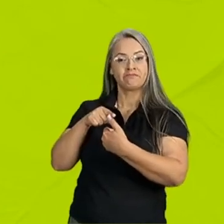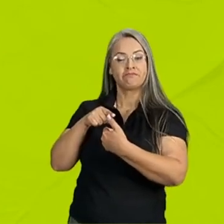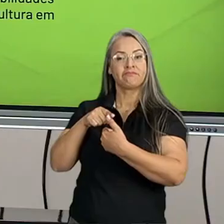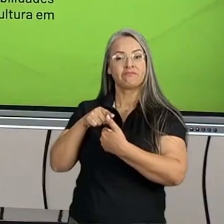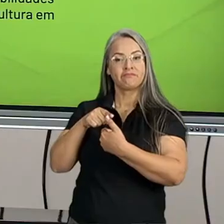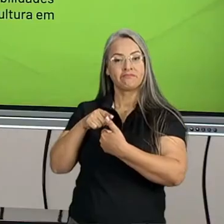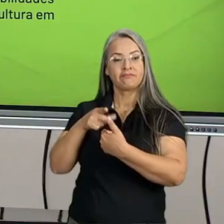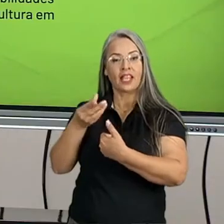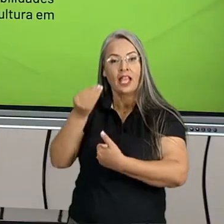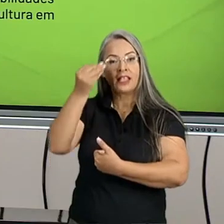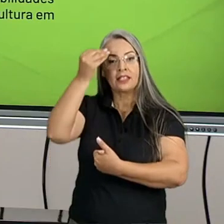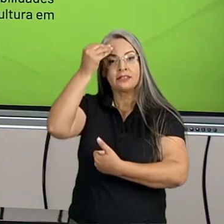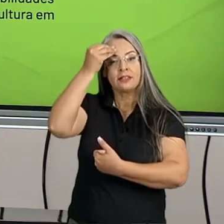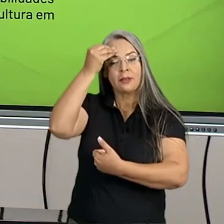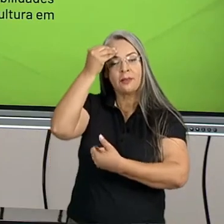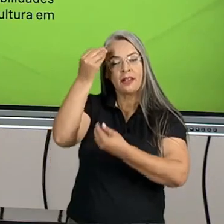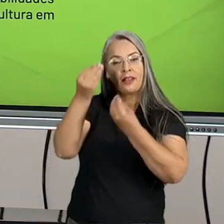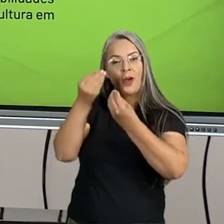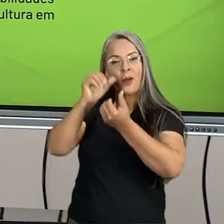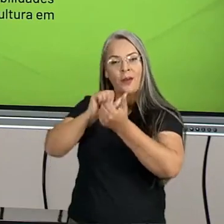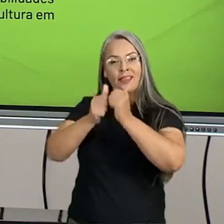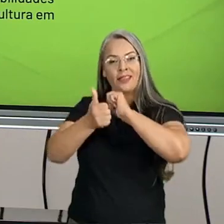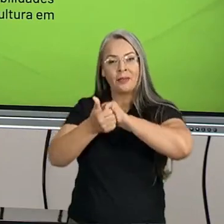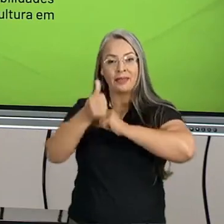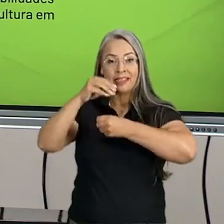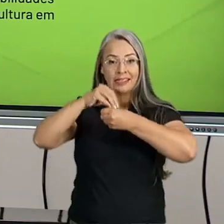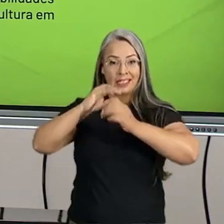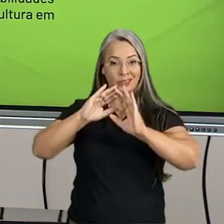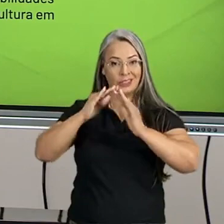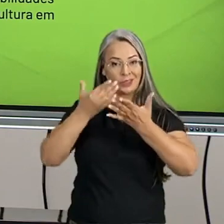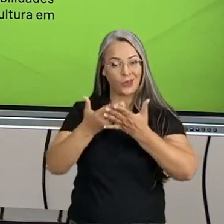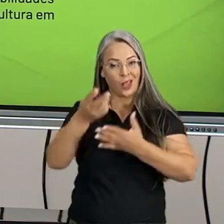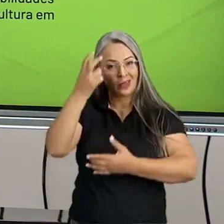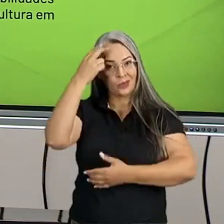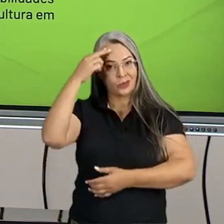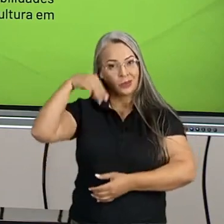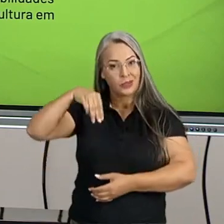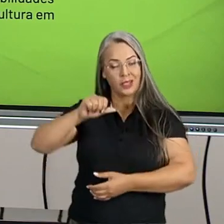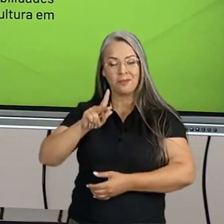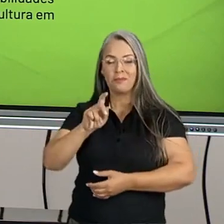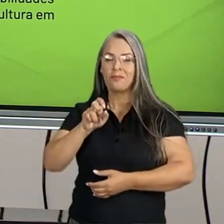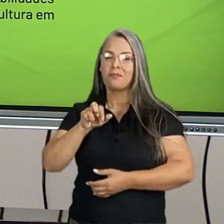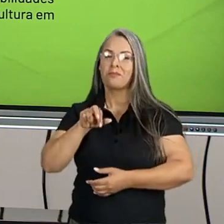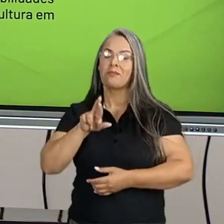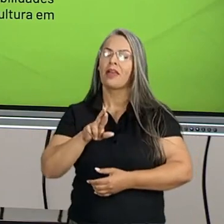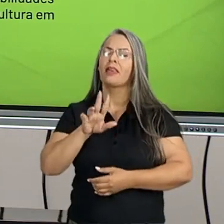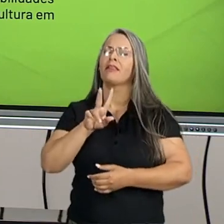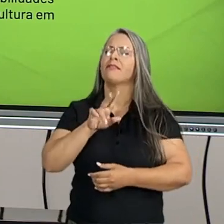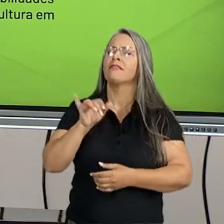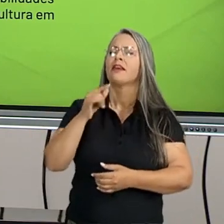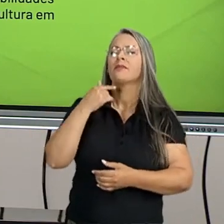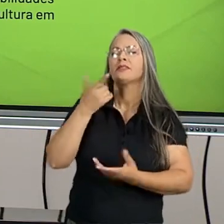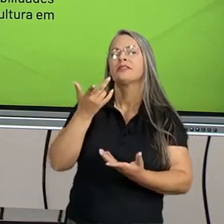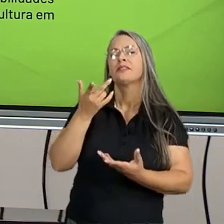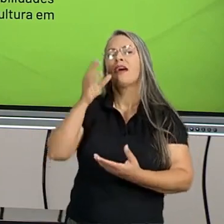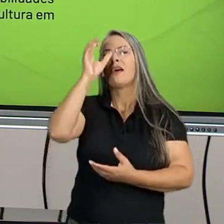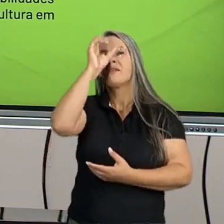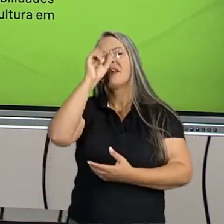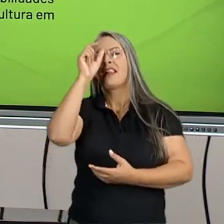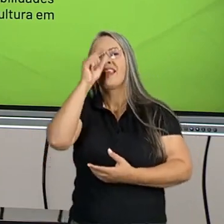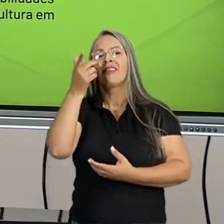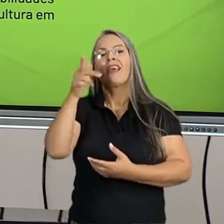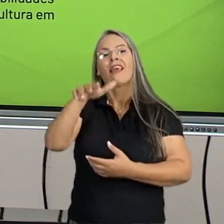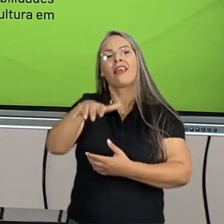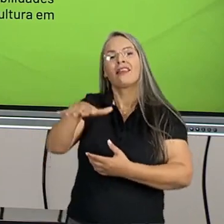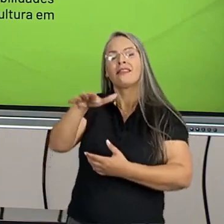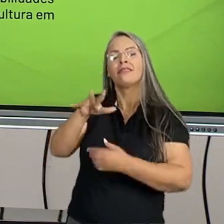em nossa escola e vamos conhecer também um pouquinho desse espaço lá na